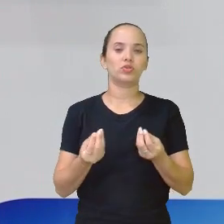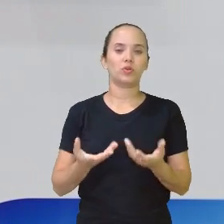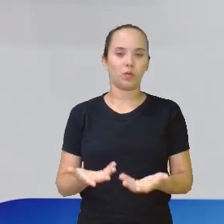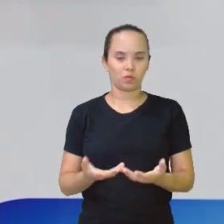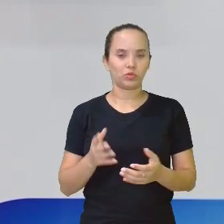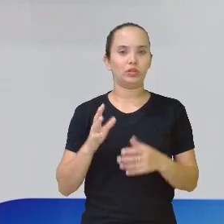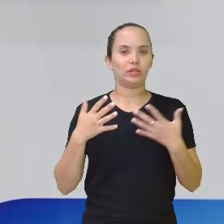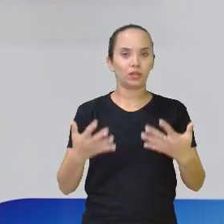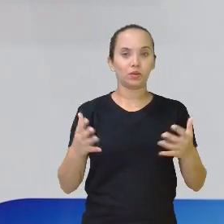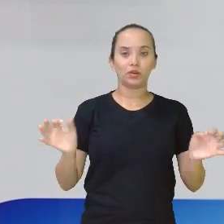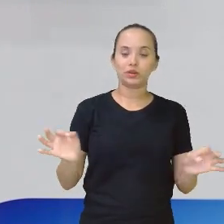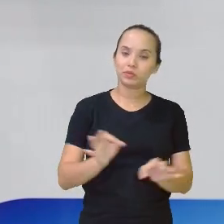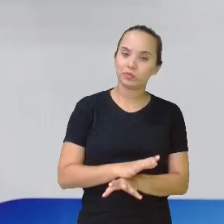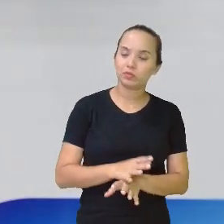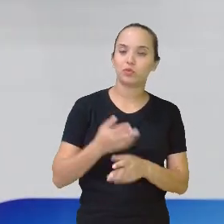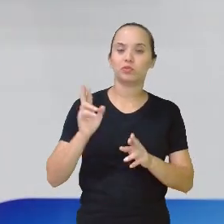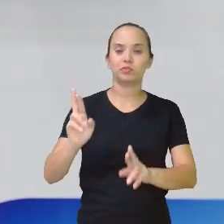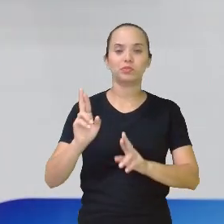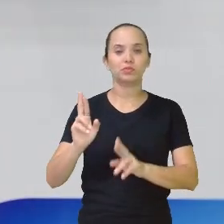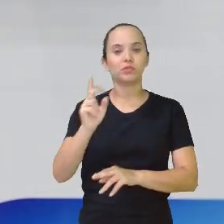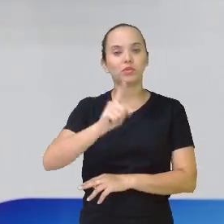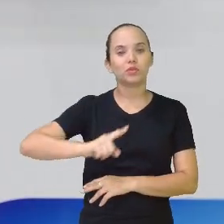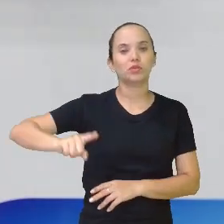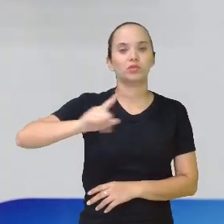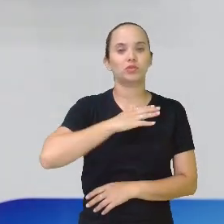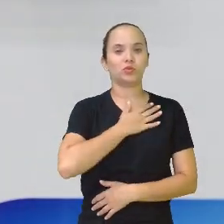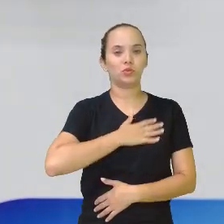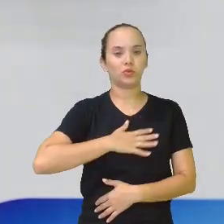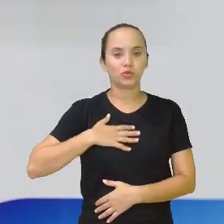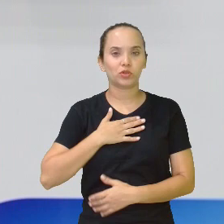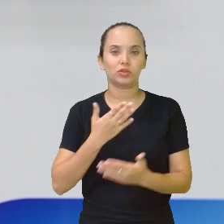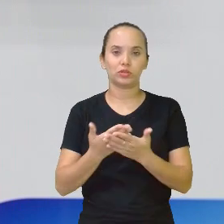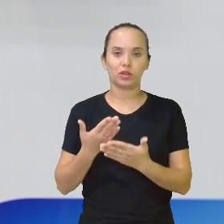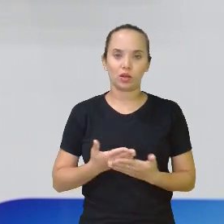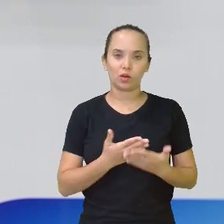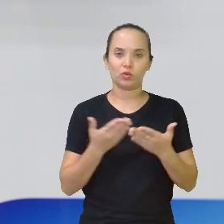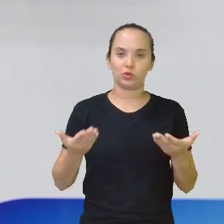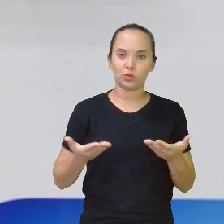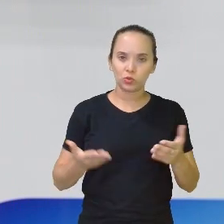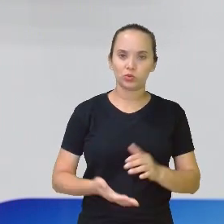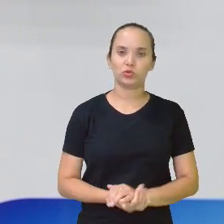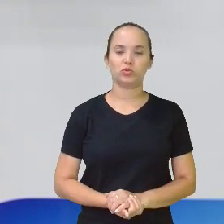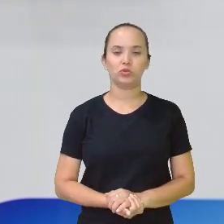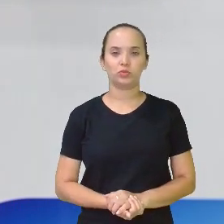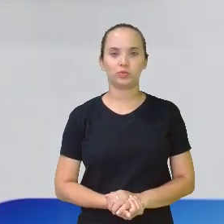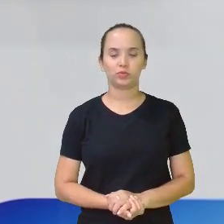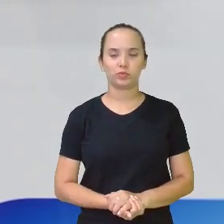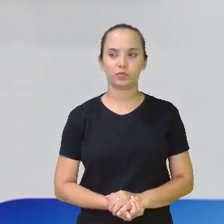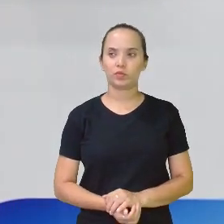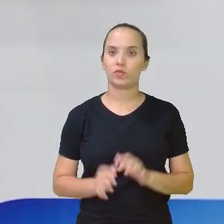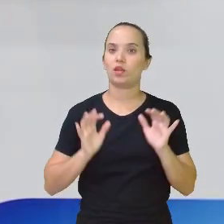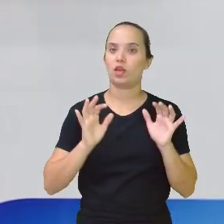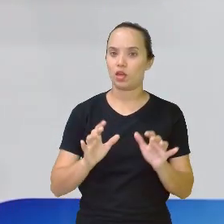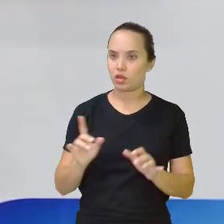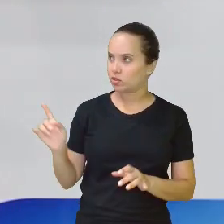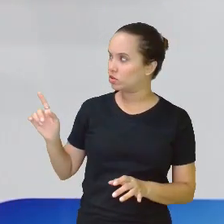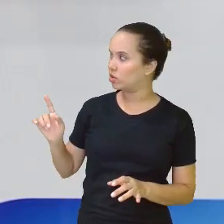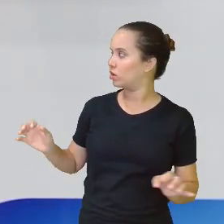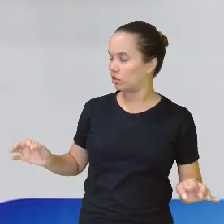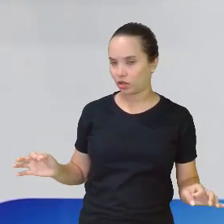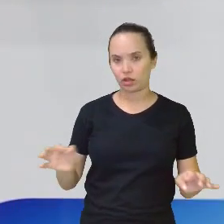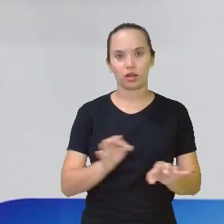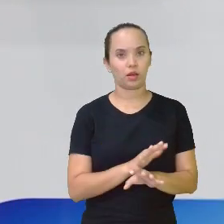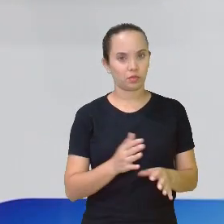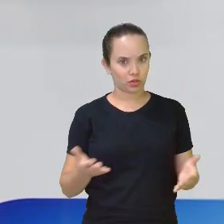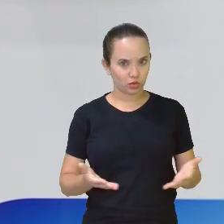aconteça. É isso, gente. Eu espero que vocês tenham gostado dessa aula de hoje. Essa que está encerrando